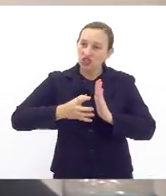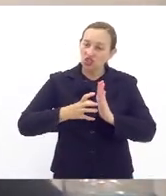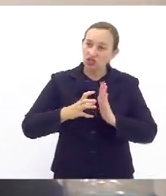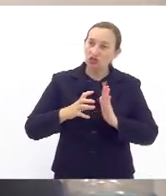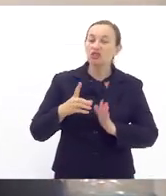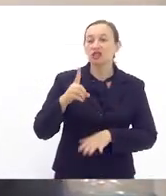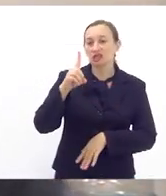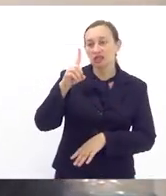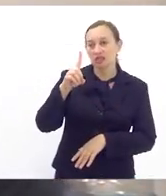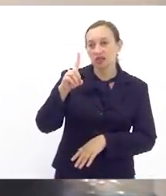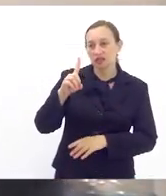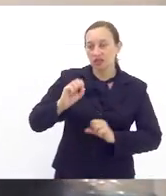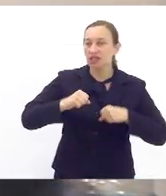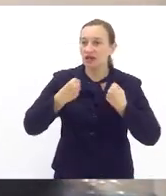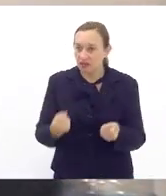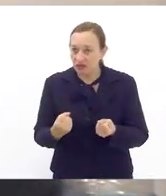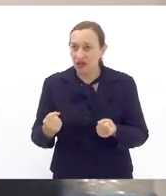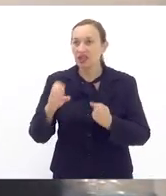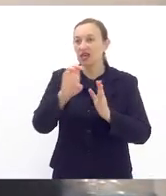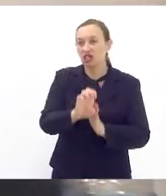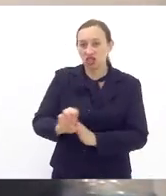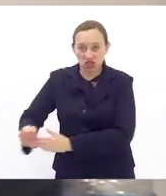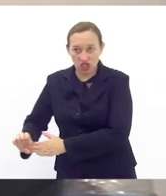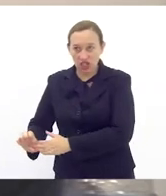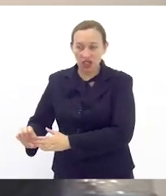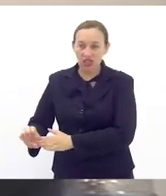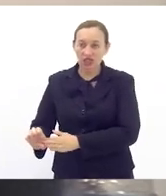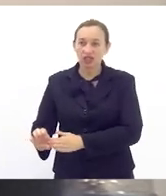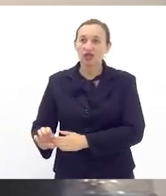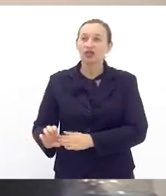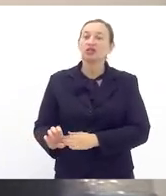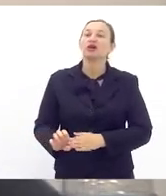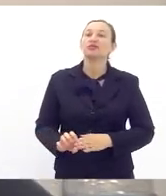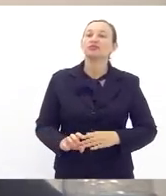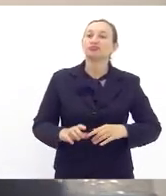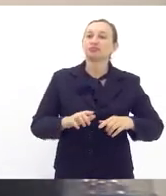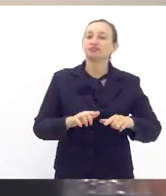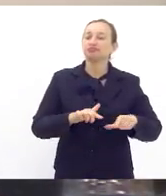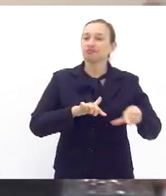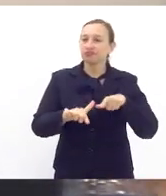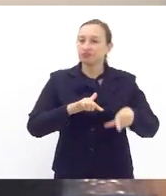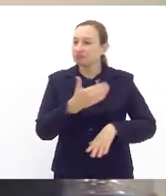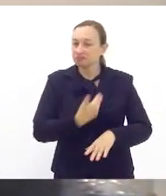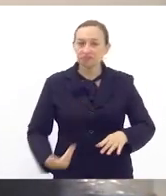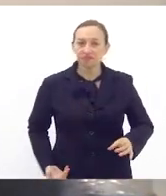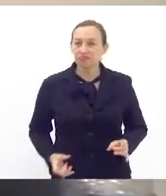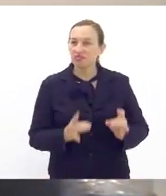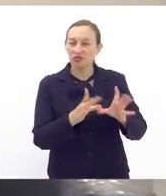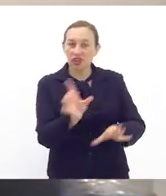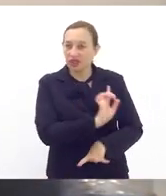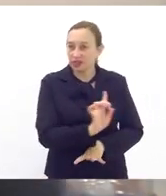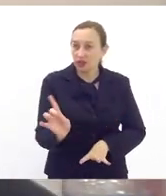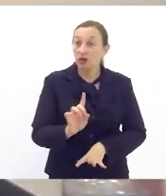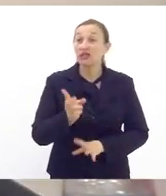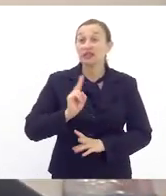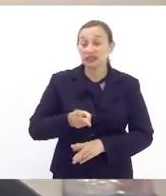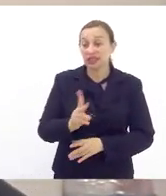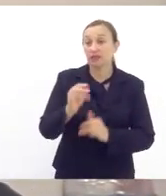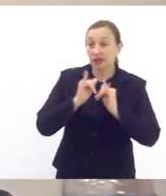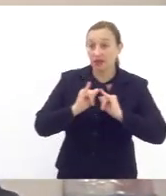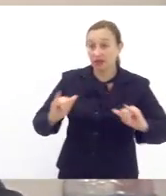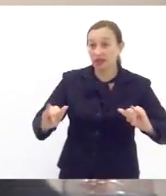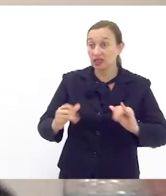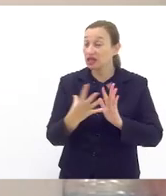Geralmente os partidos de esquerda que defendem que serviço público não pode ser mercadoria sempre avisamos que esse modelo